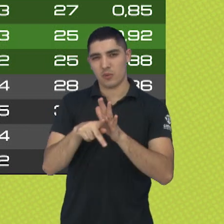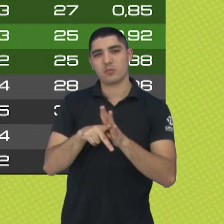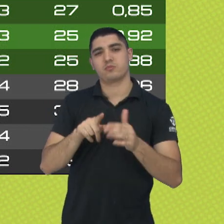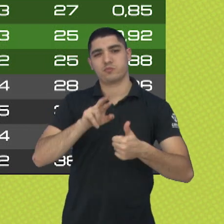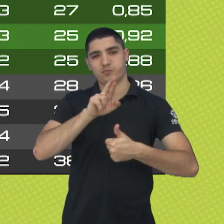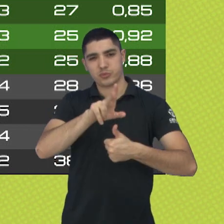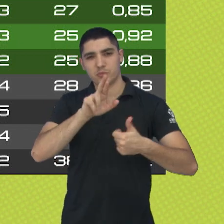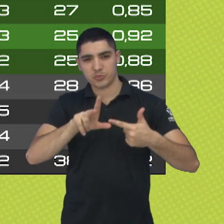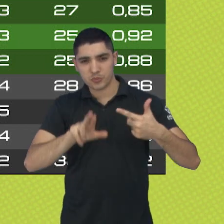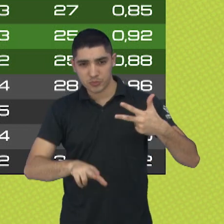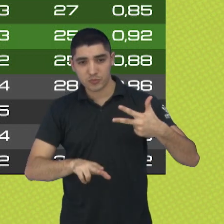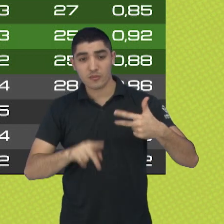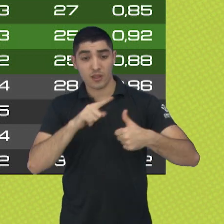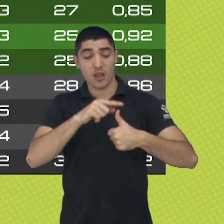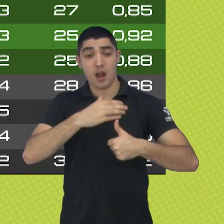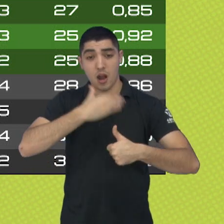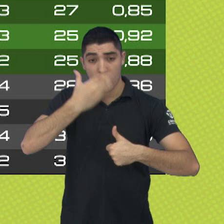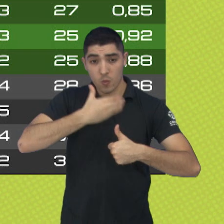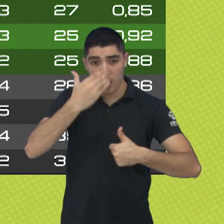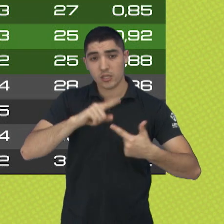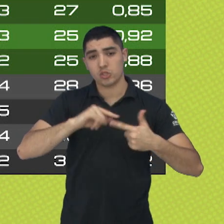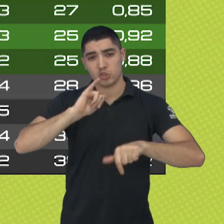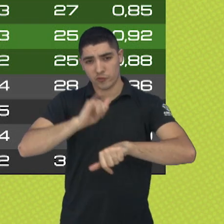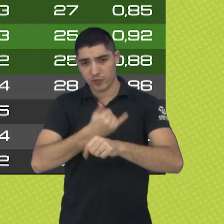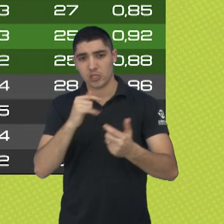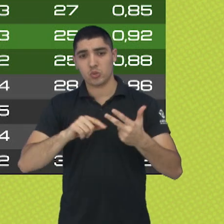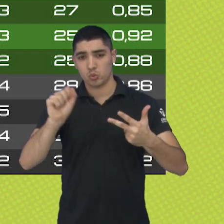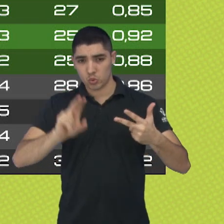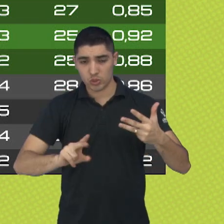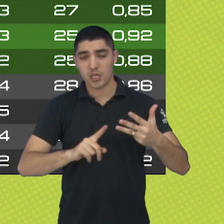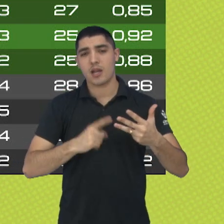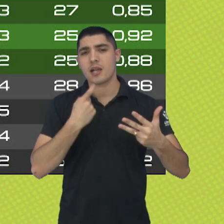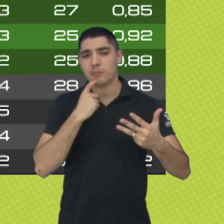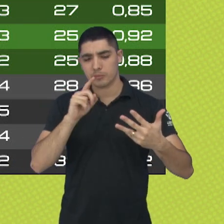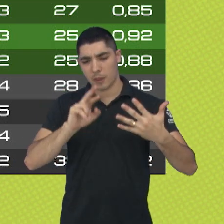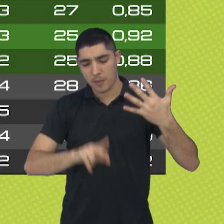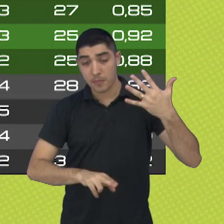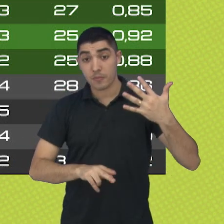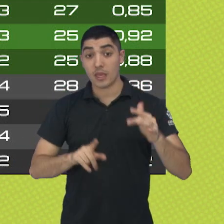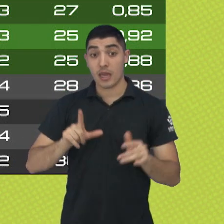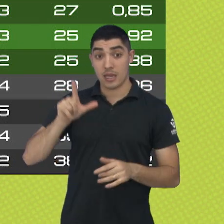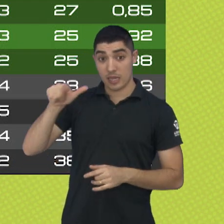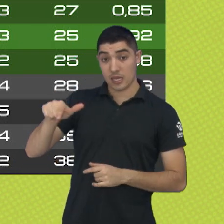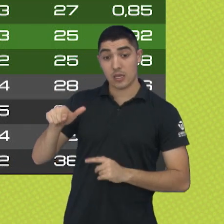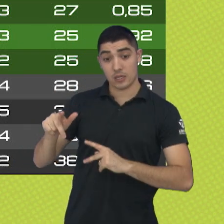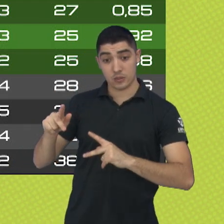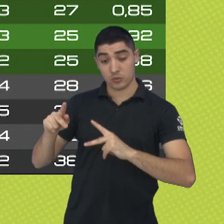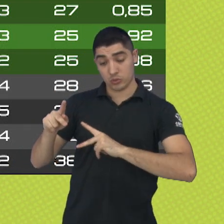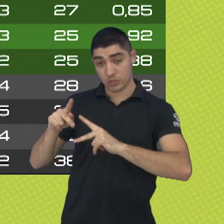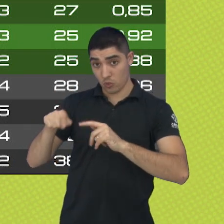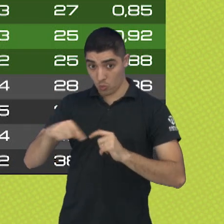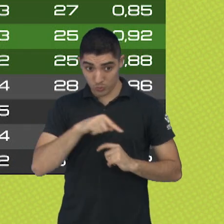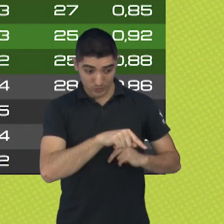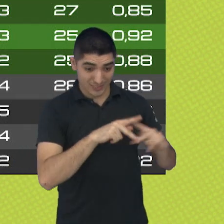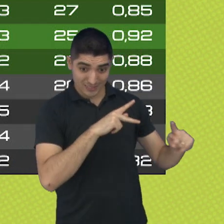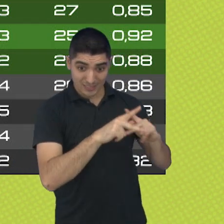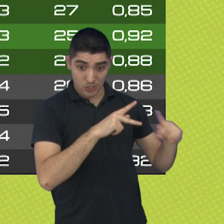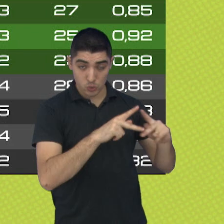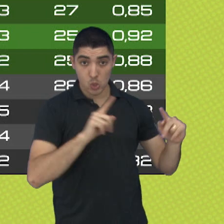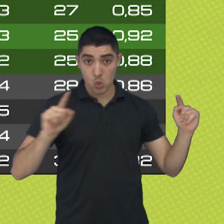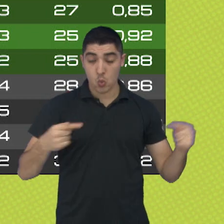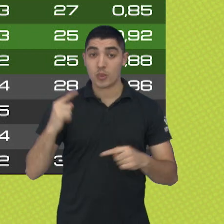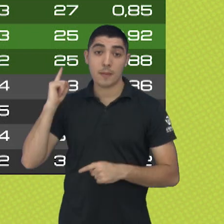São José é domingo contra a equipe do Minas na Arena UniBH. O campeão, olha só para você ver como o campeonato